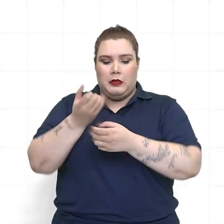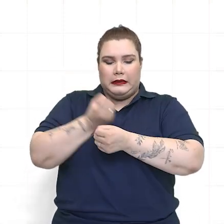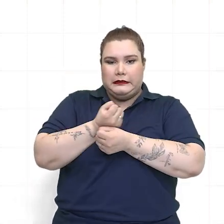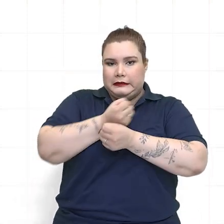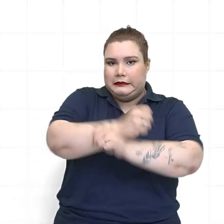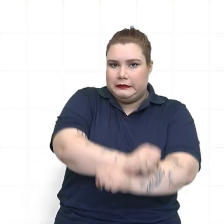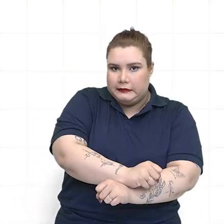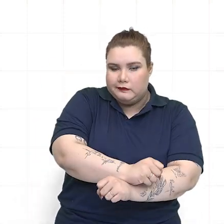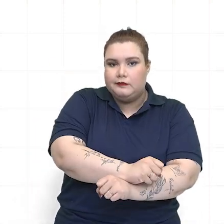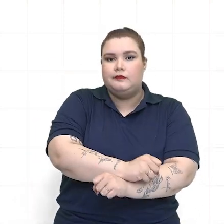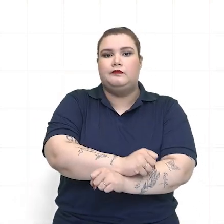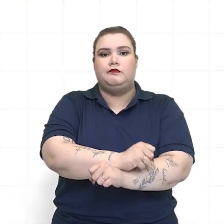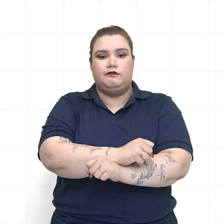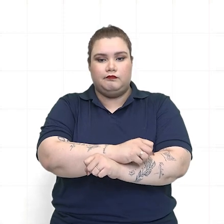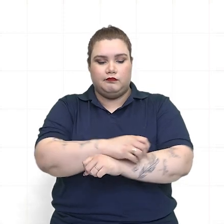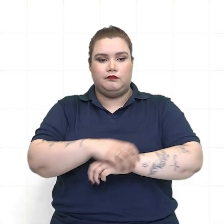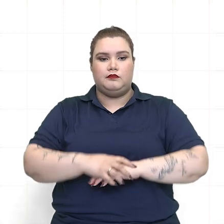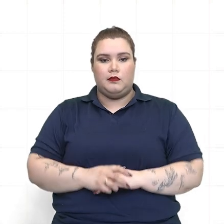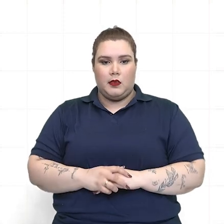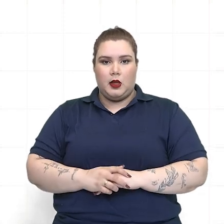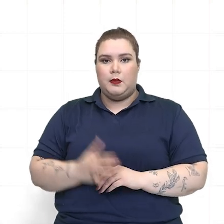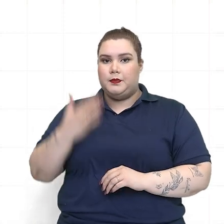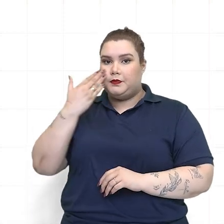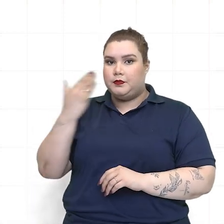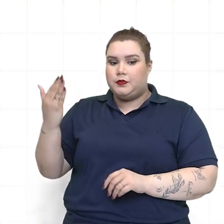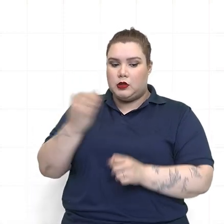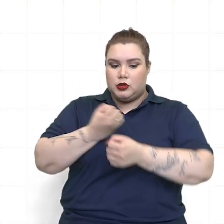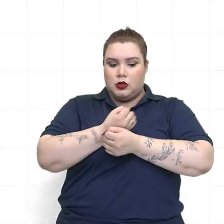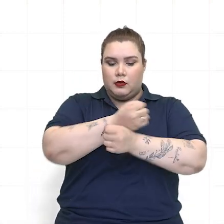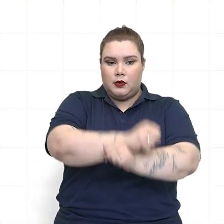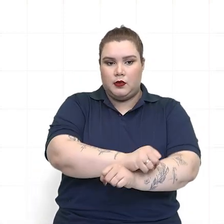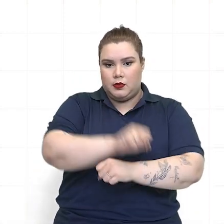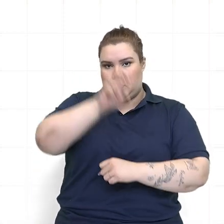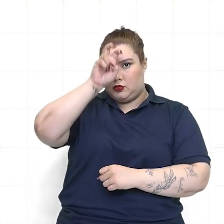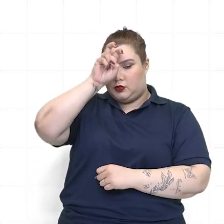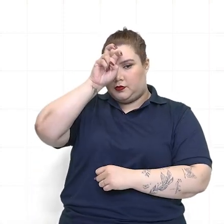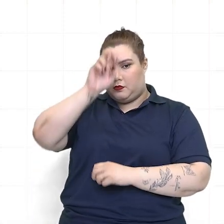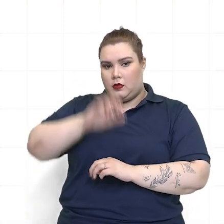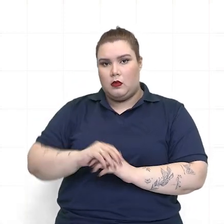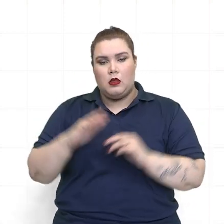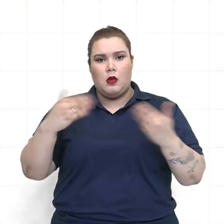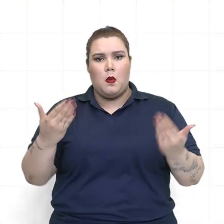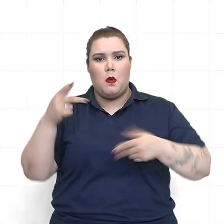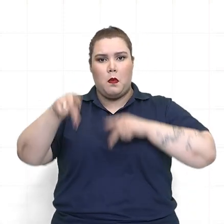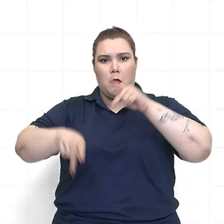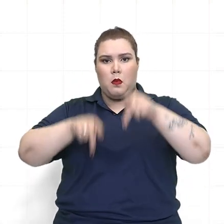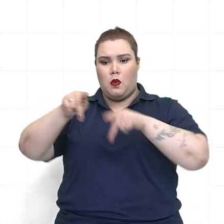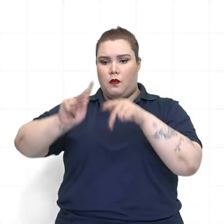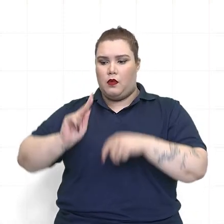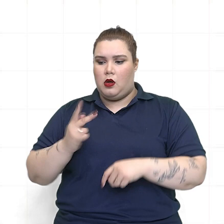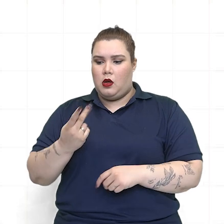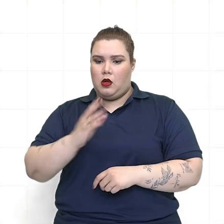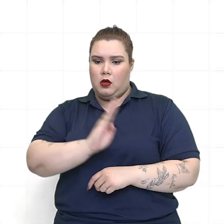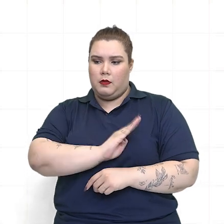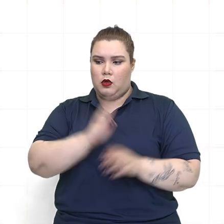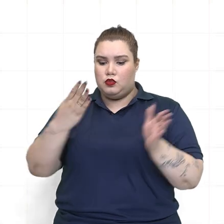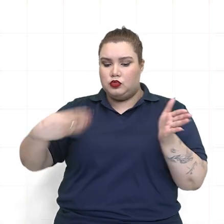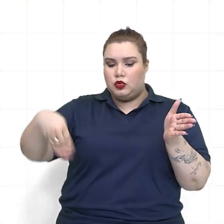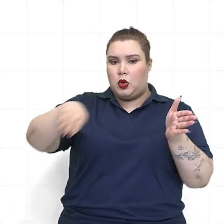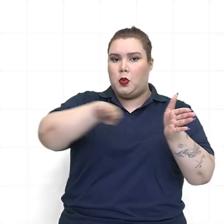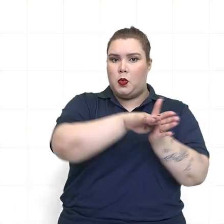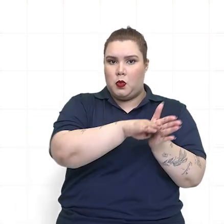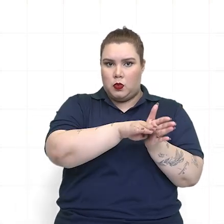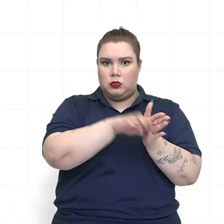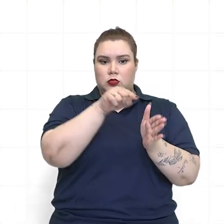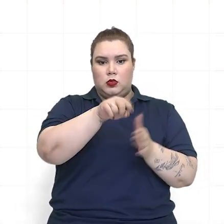só, escravidão no Egito. A chegada dos hebreus ao Egito coincide com